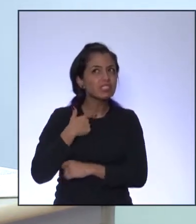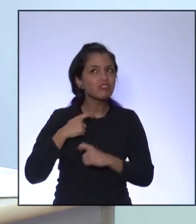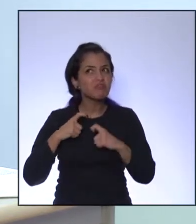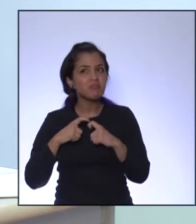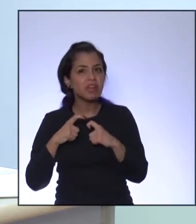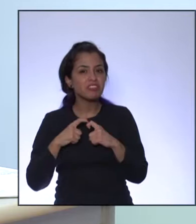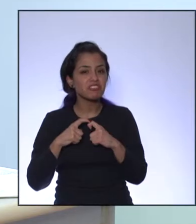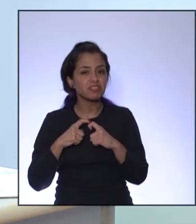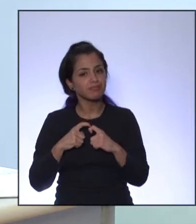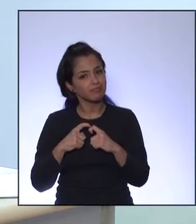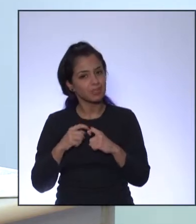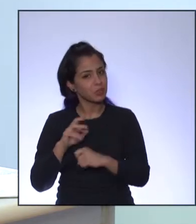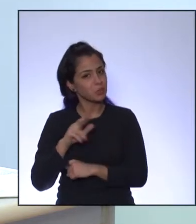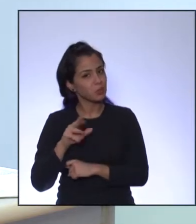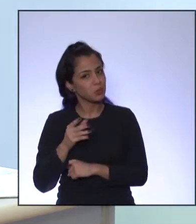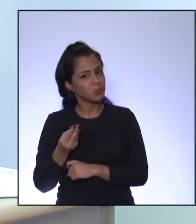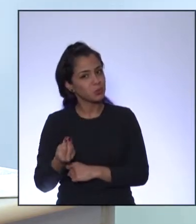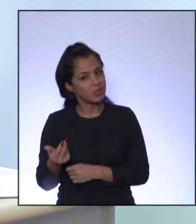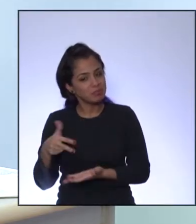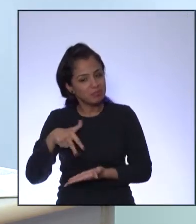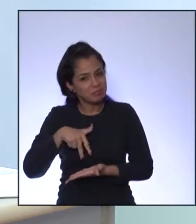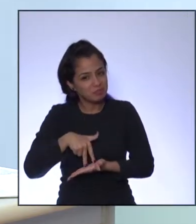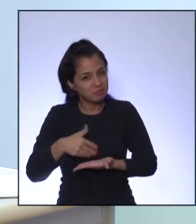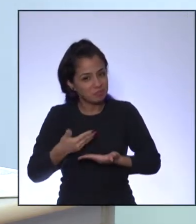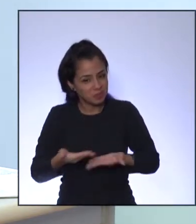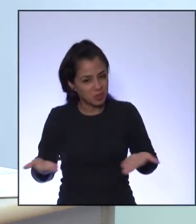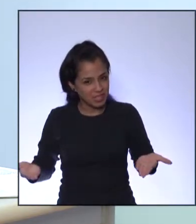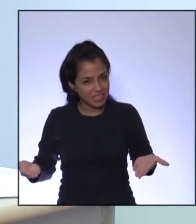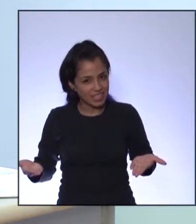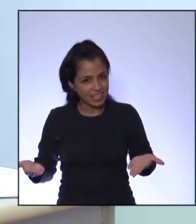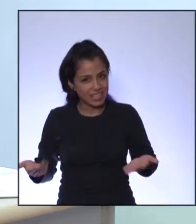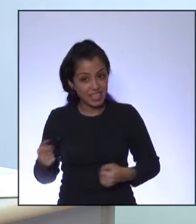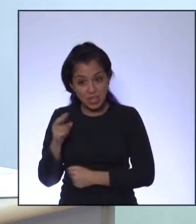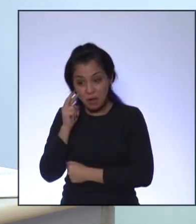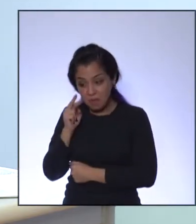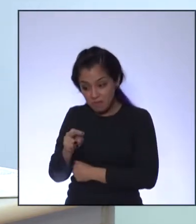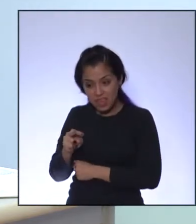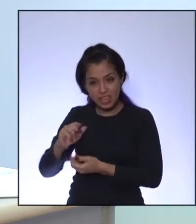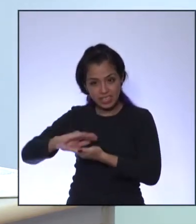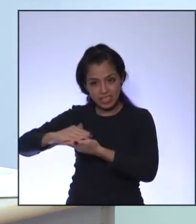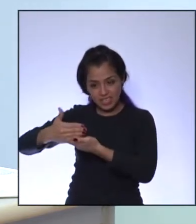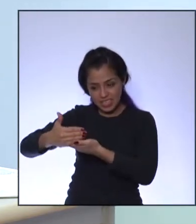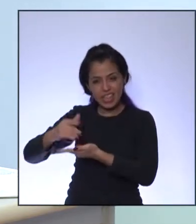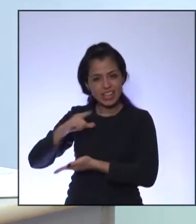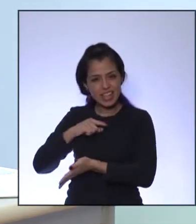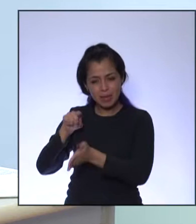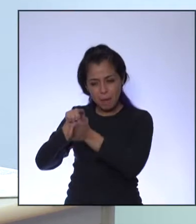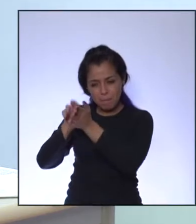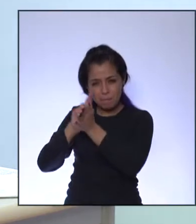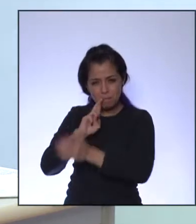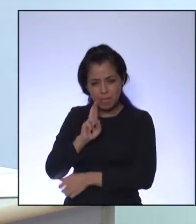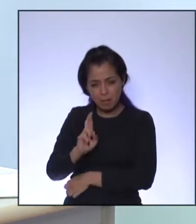aqui. Como alguns que eu estou vendo aqui na interação do chat, que estão colocando que também queriam ser médicos,